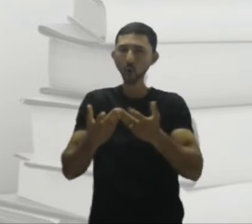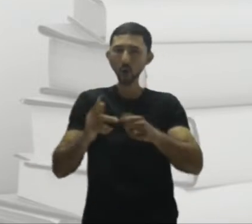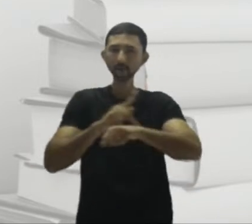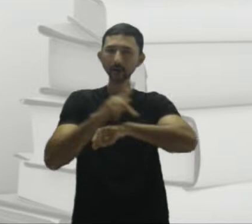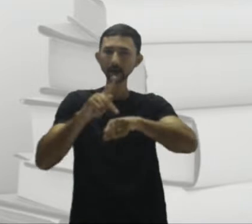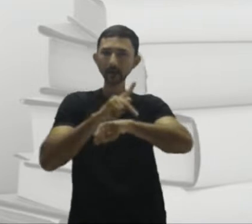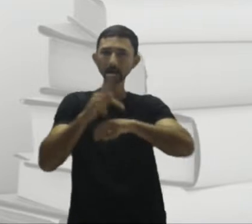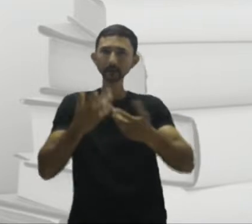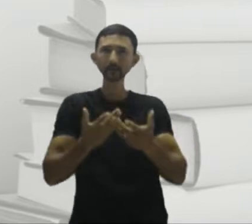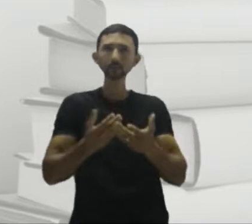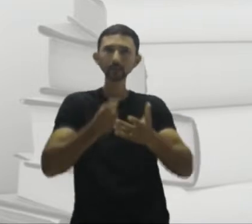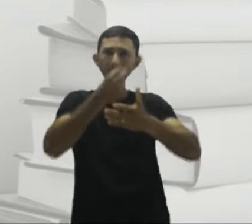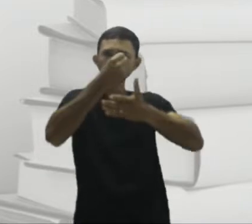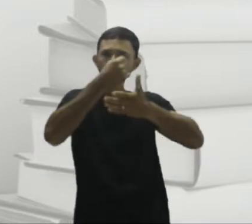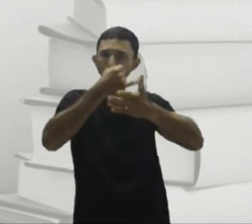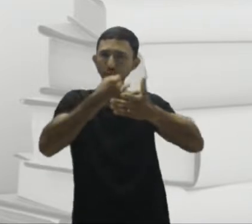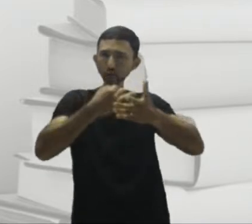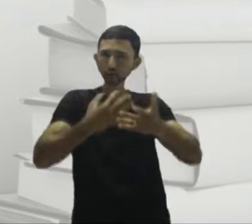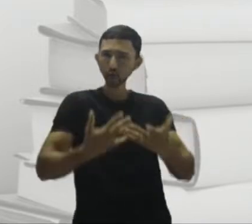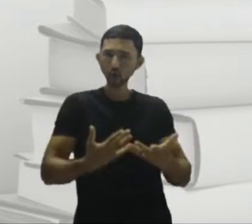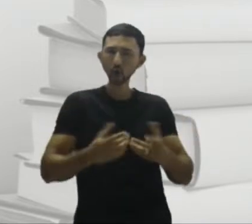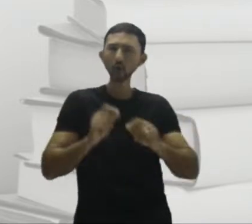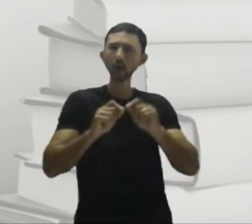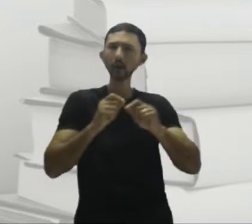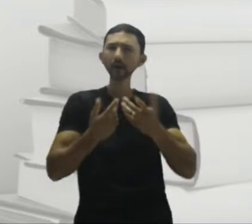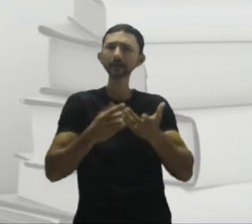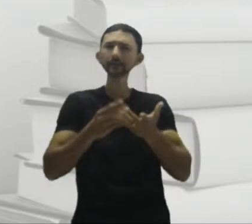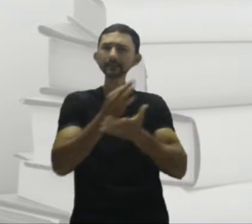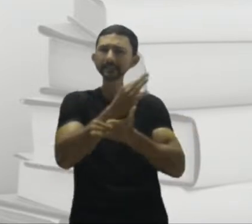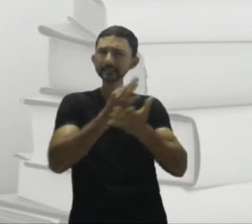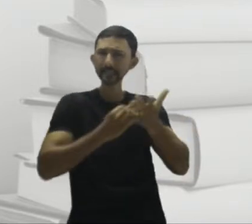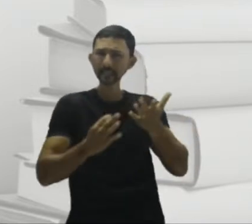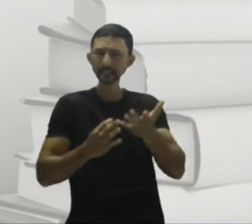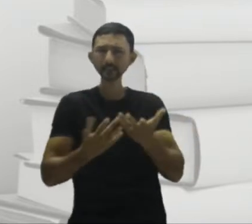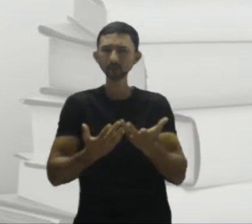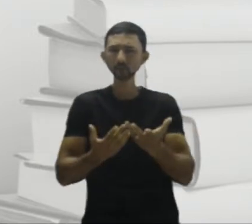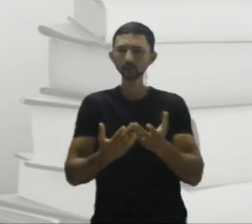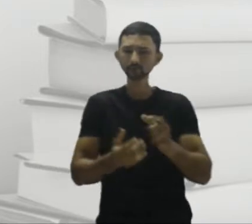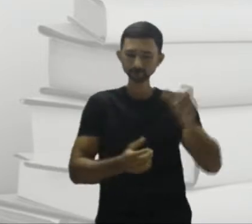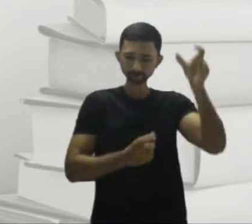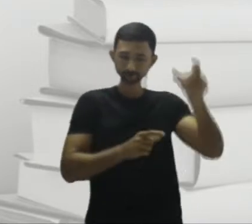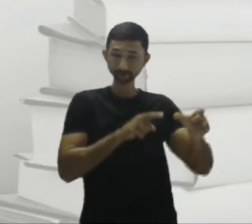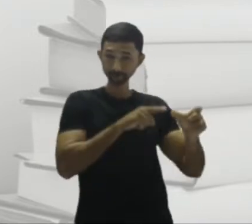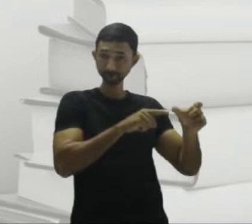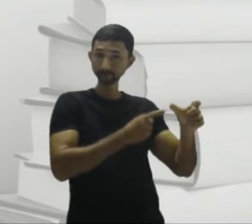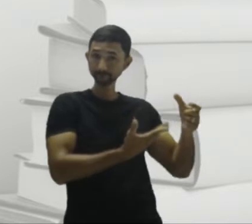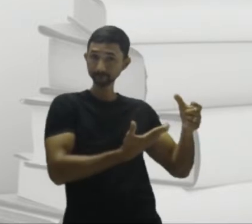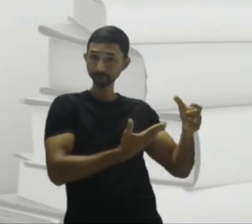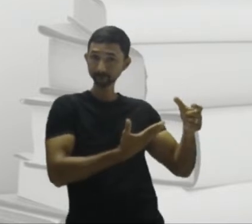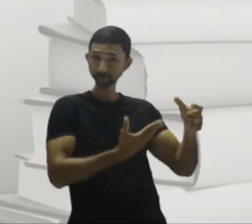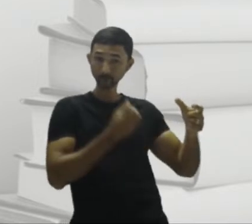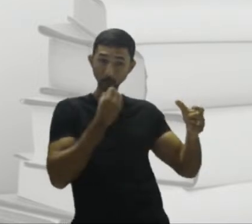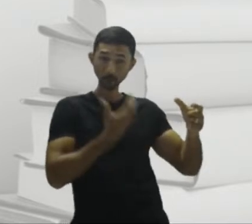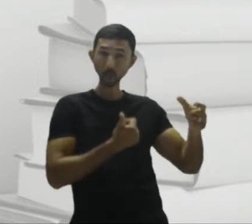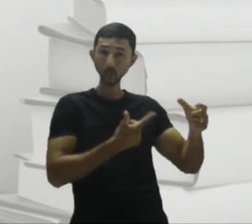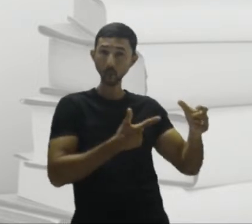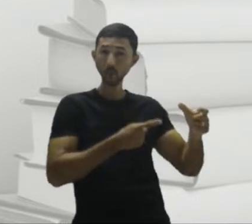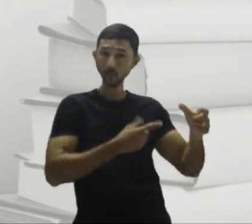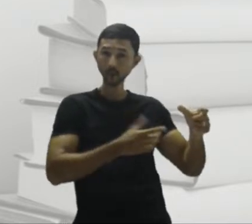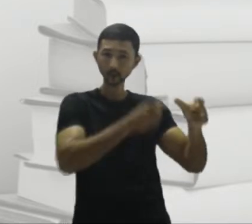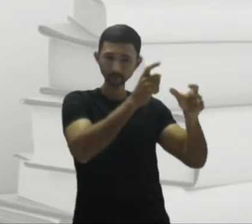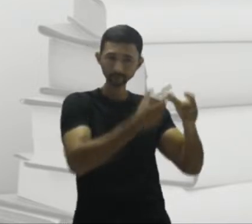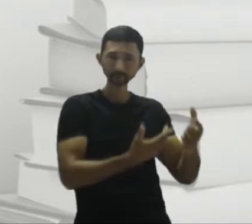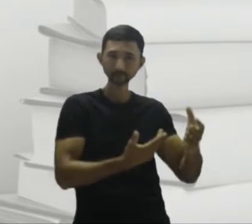Essas narrativas, elas apresentam, então, essa figura extraordinária, vai narrar esses feitos